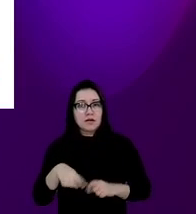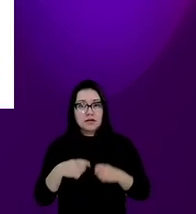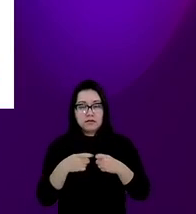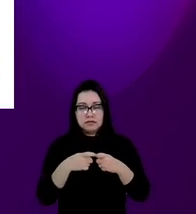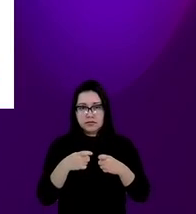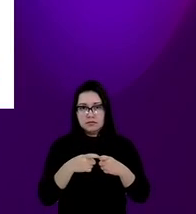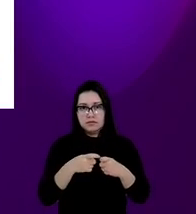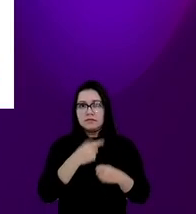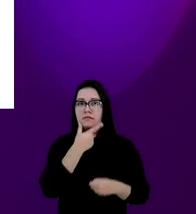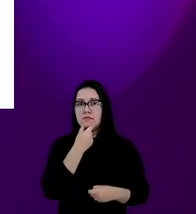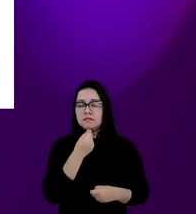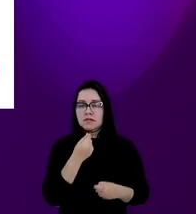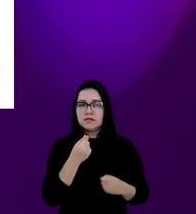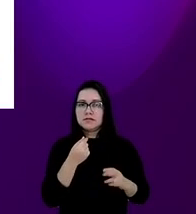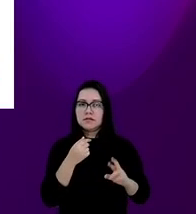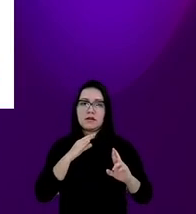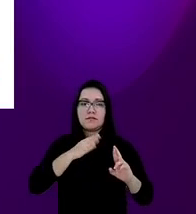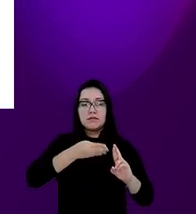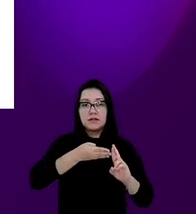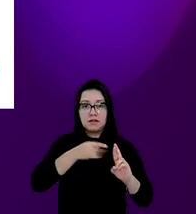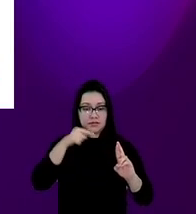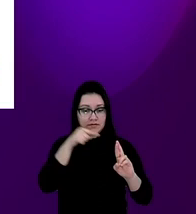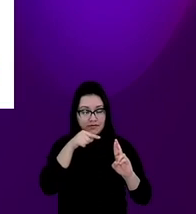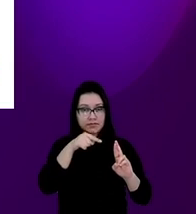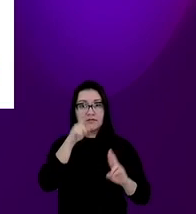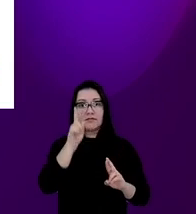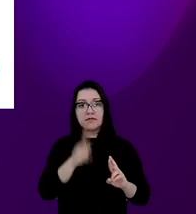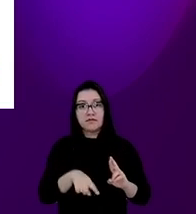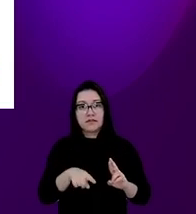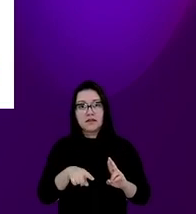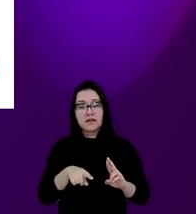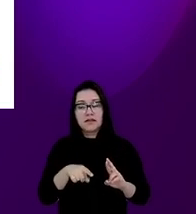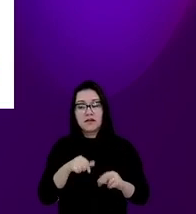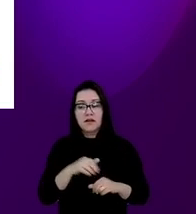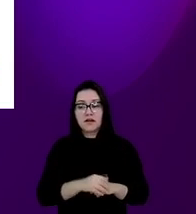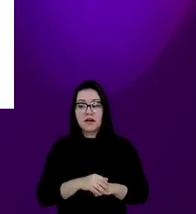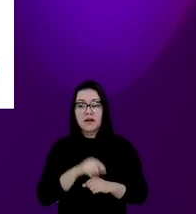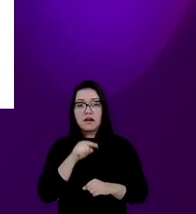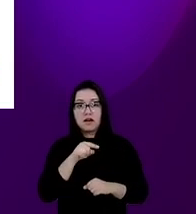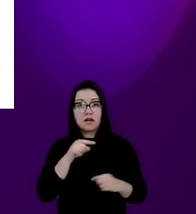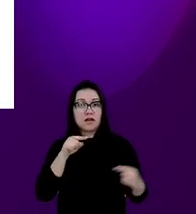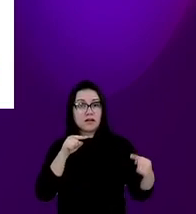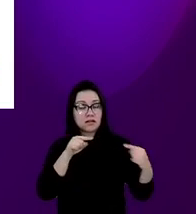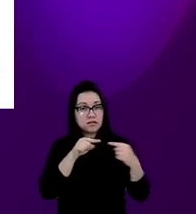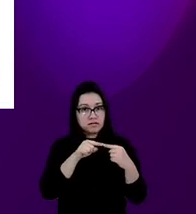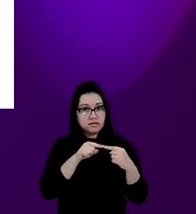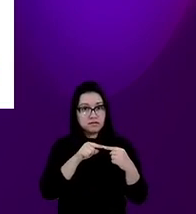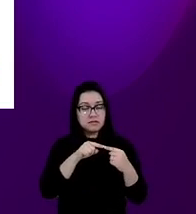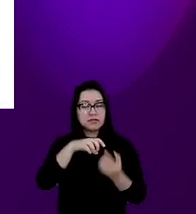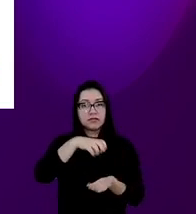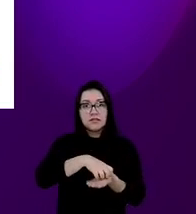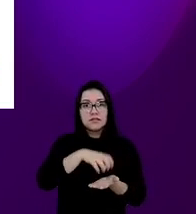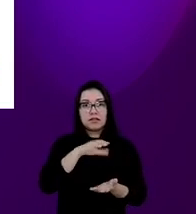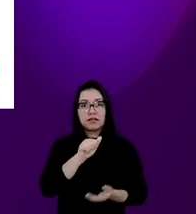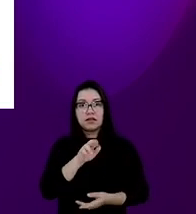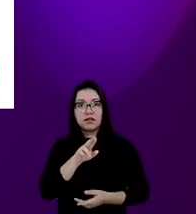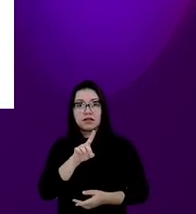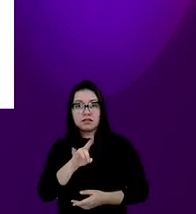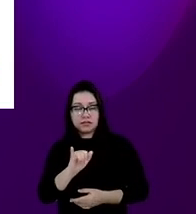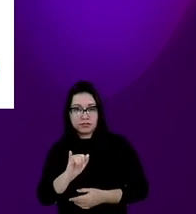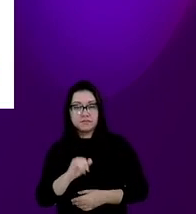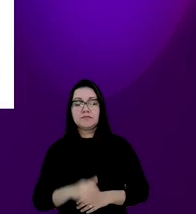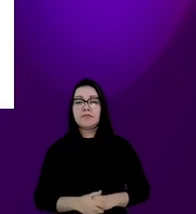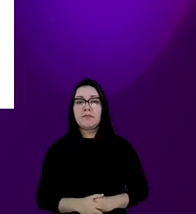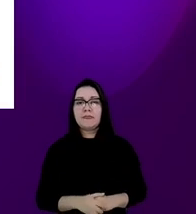de referência, o médico relacionado ao centro de CAR-T, a indústria que